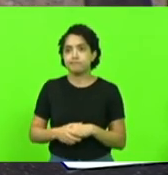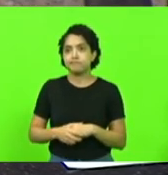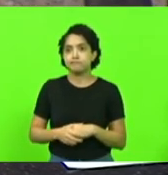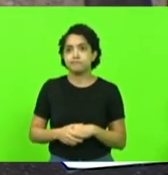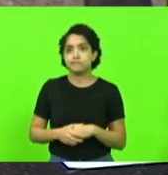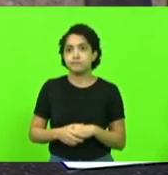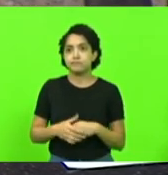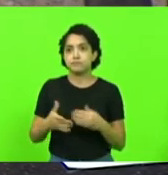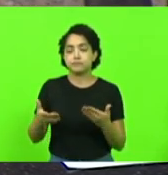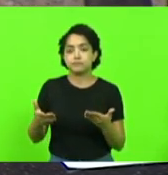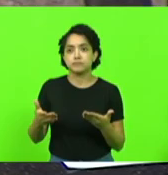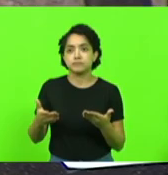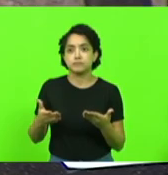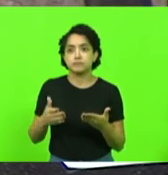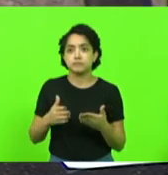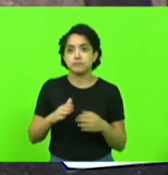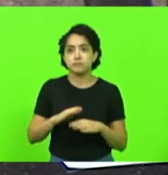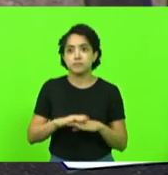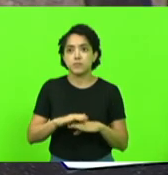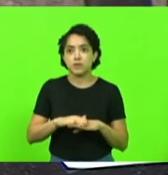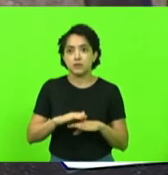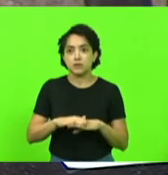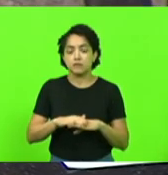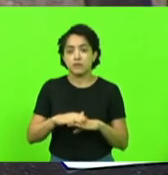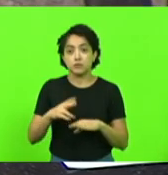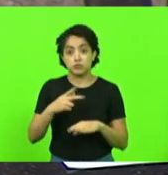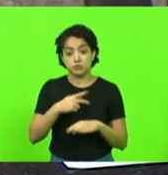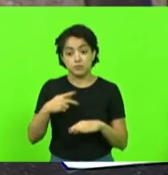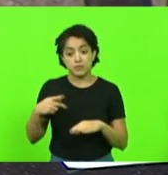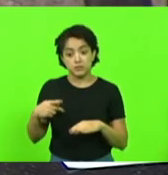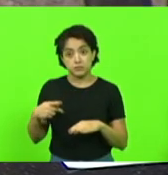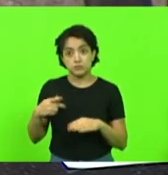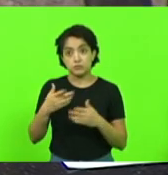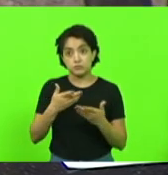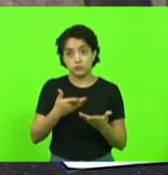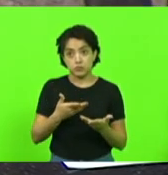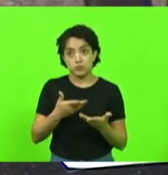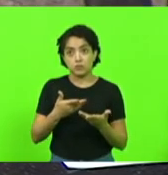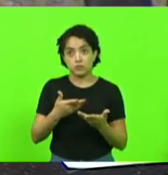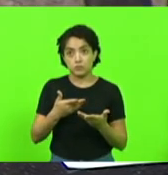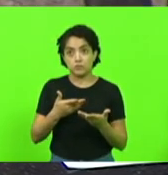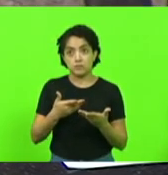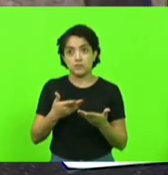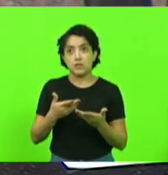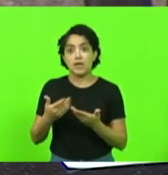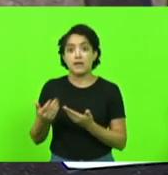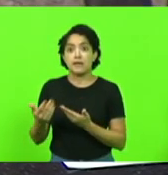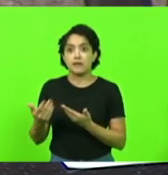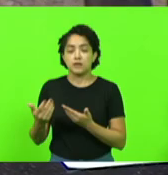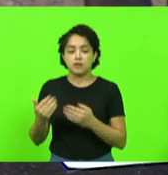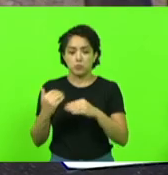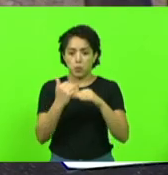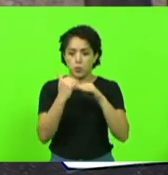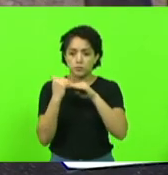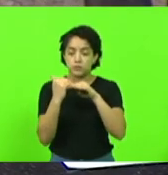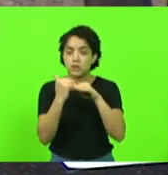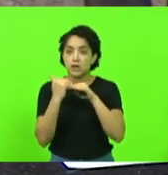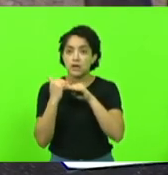Vindo de um pastor, com todo respeito, que deveria prezar pela igualdade do ser humano,